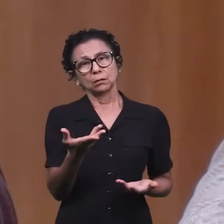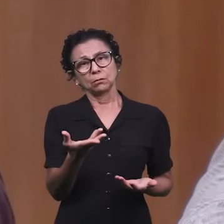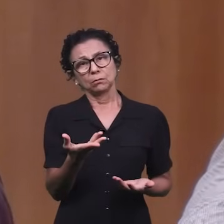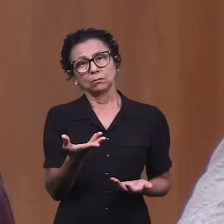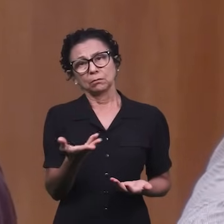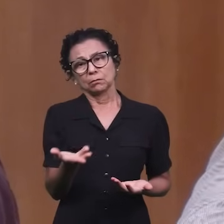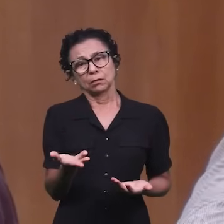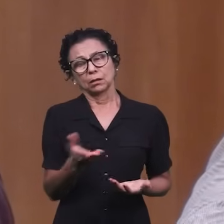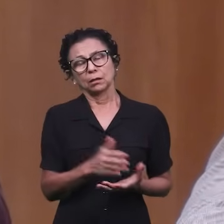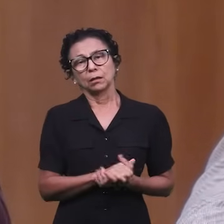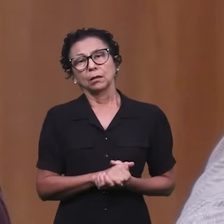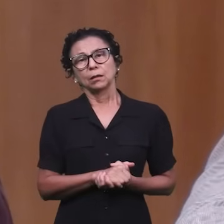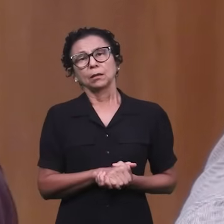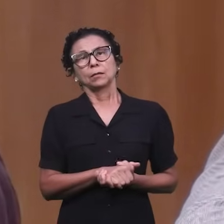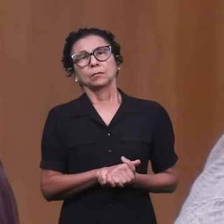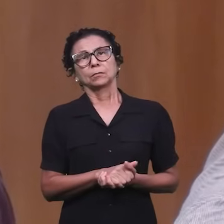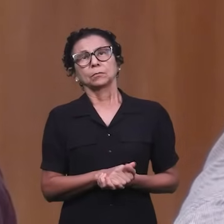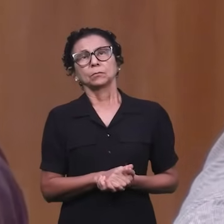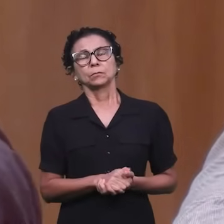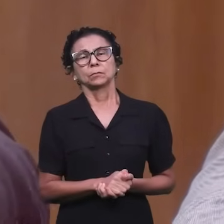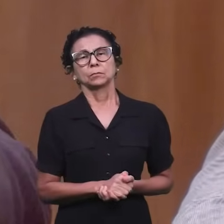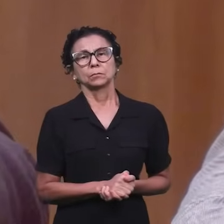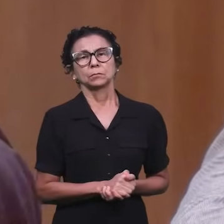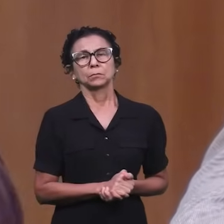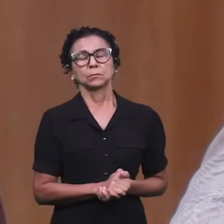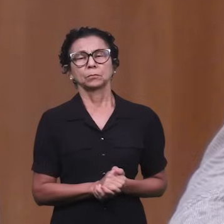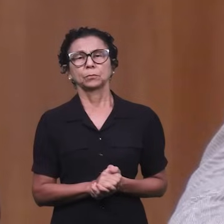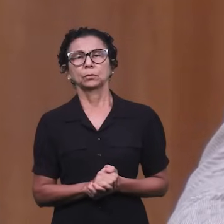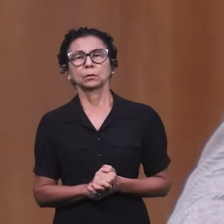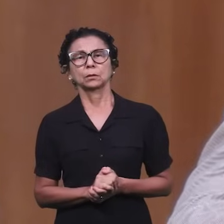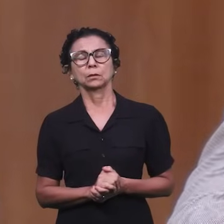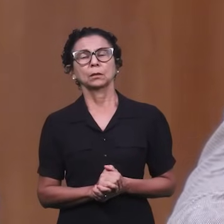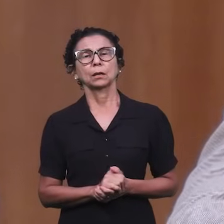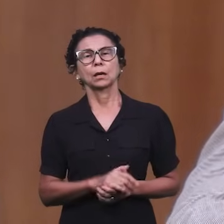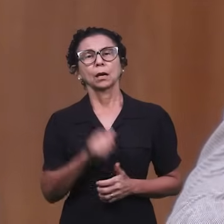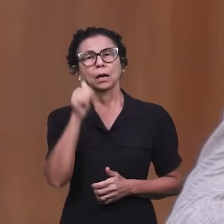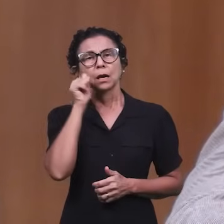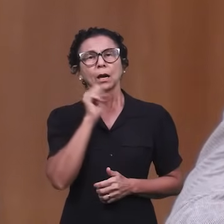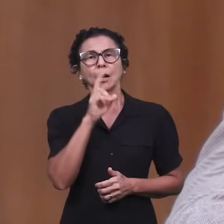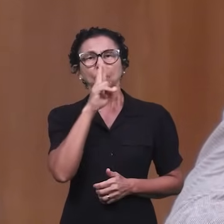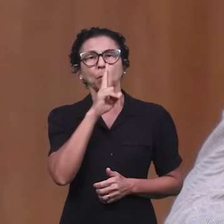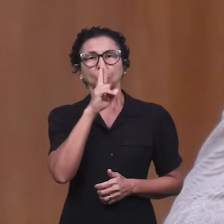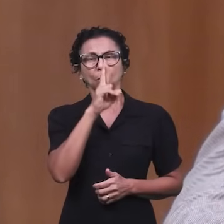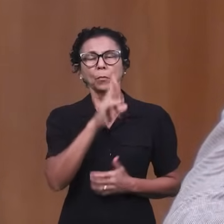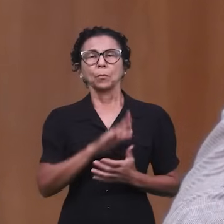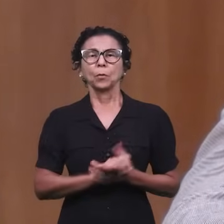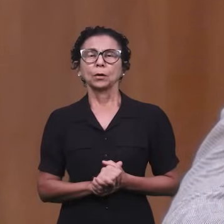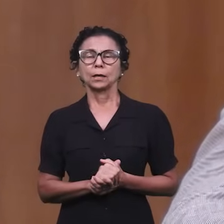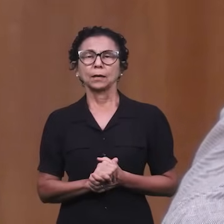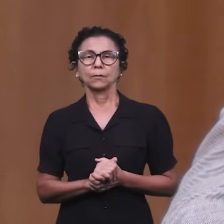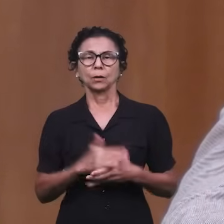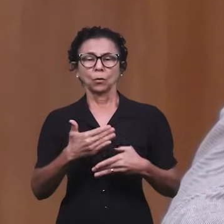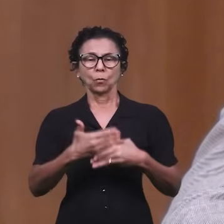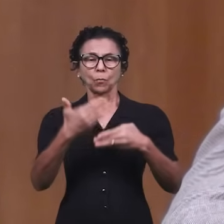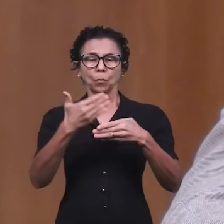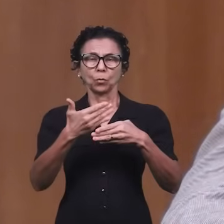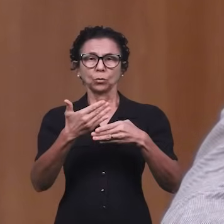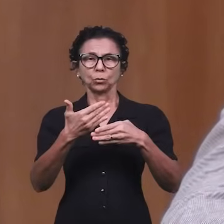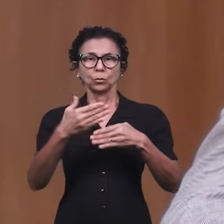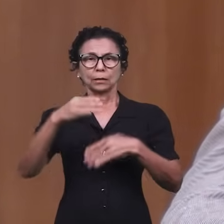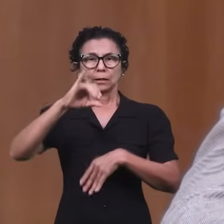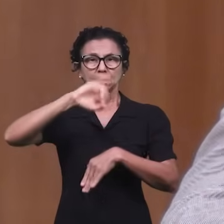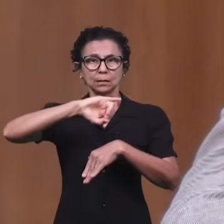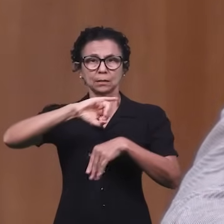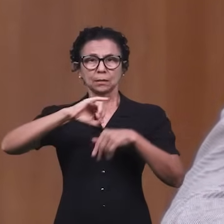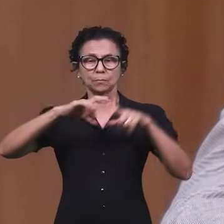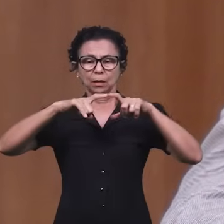morava, inclusive, numa área nobre, próxima aos muros, no alto dos muros, mas ela se preocupou com a vida dela e da